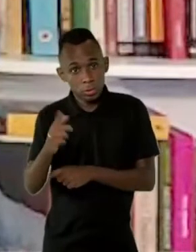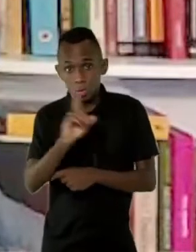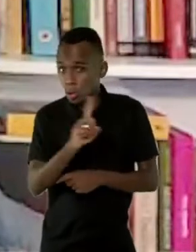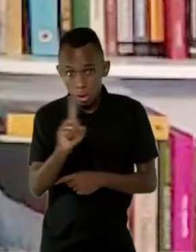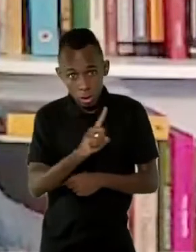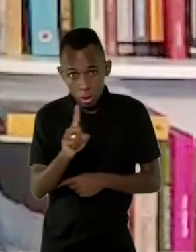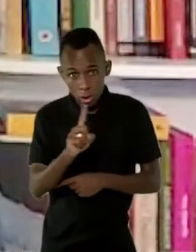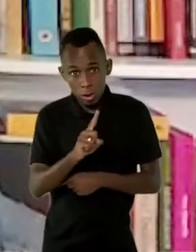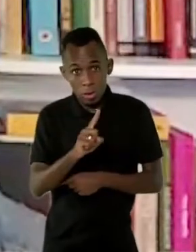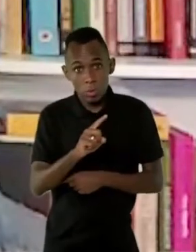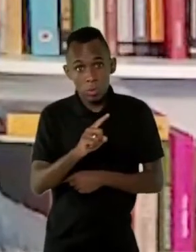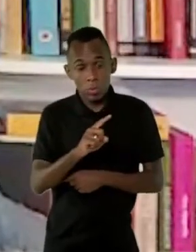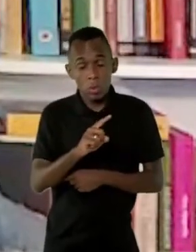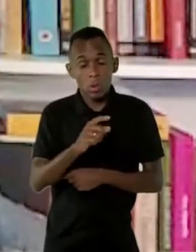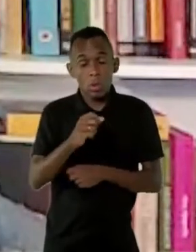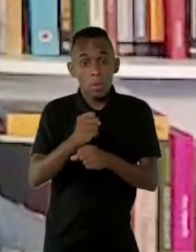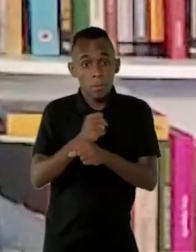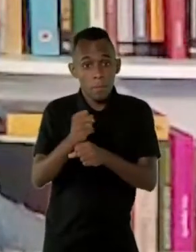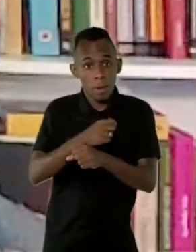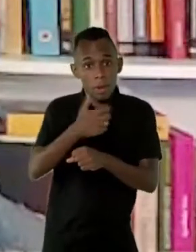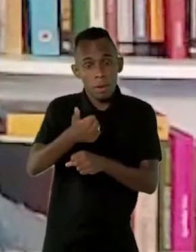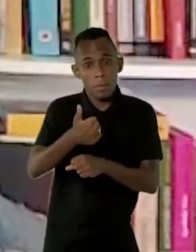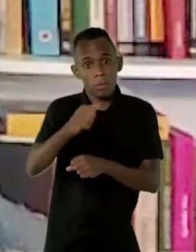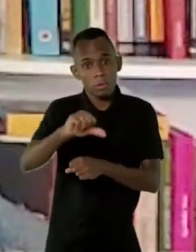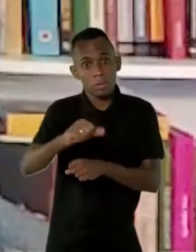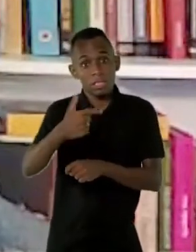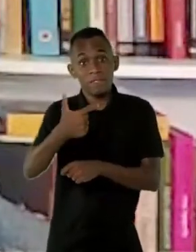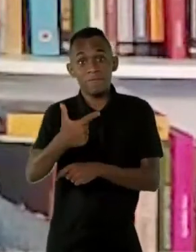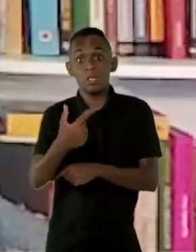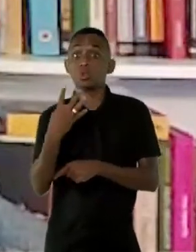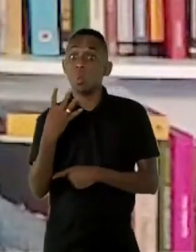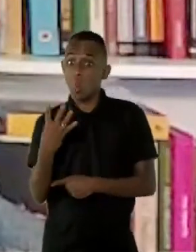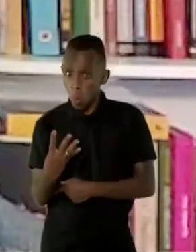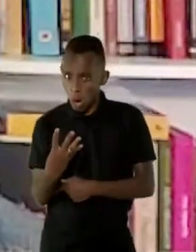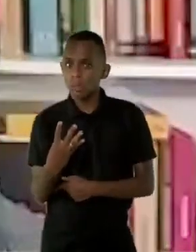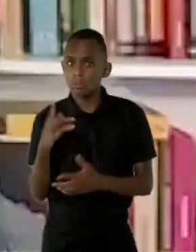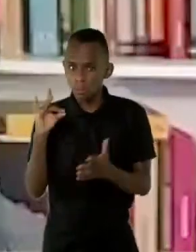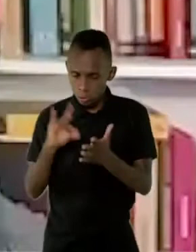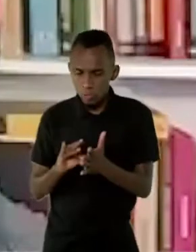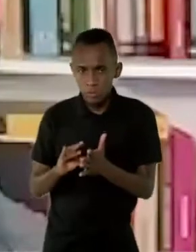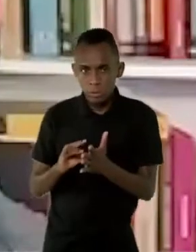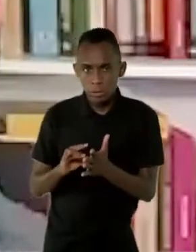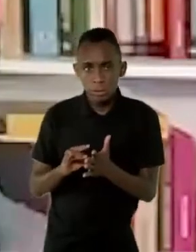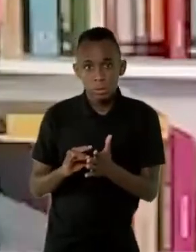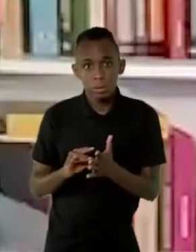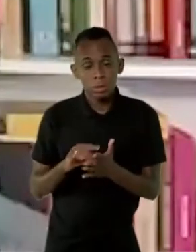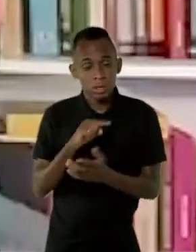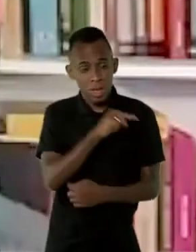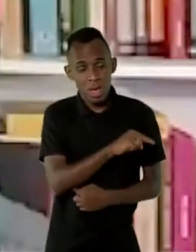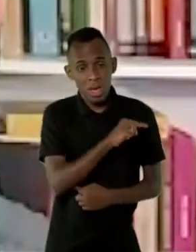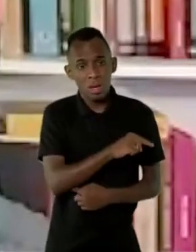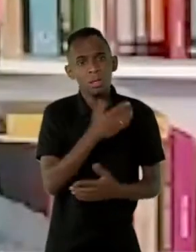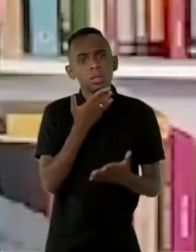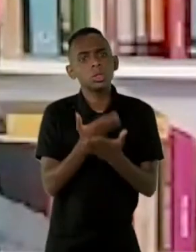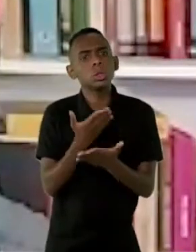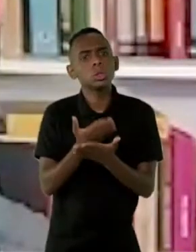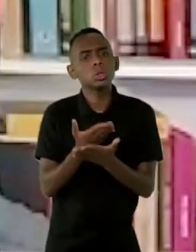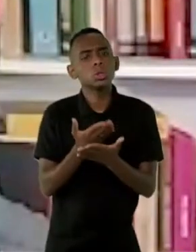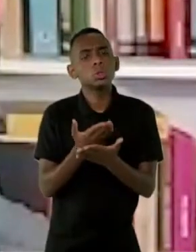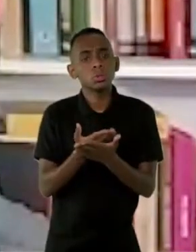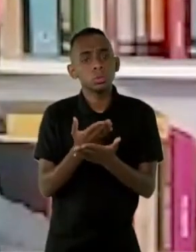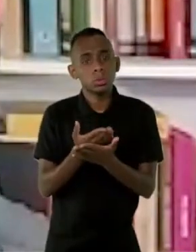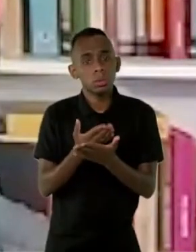morreu em 24, tem o atestado de óbito dele, né? Morreu em 24. E a Carolina foi estudar, então, uma